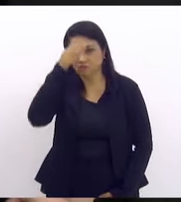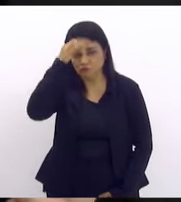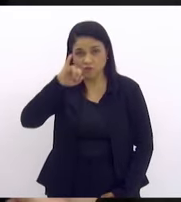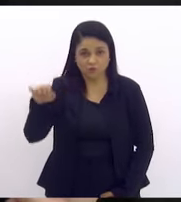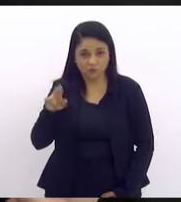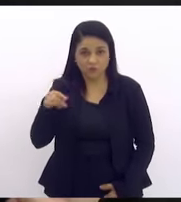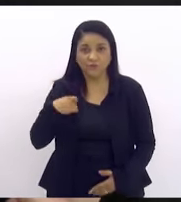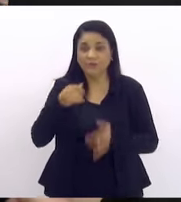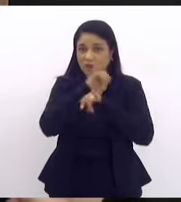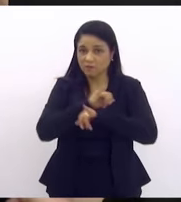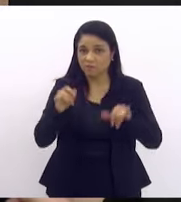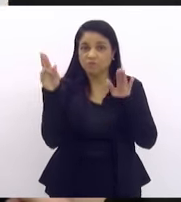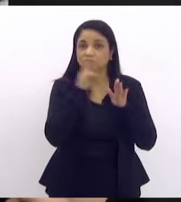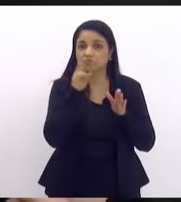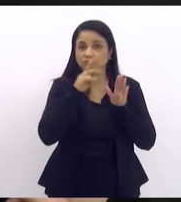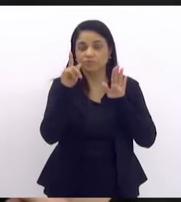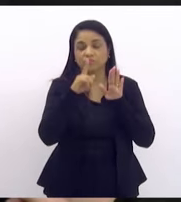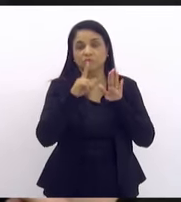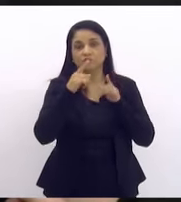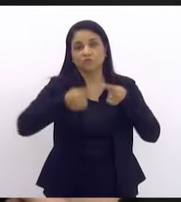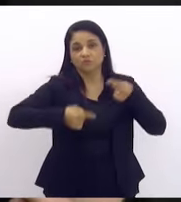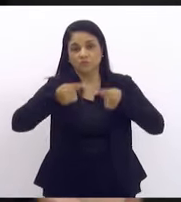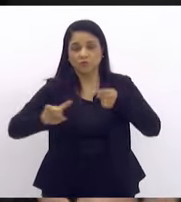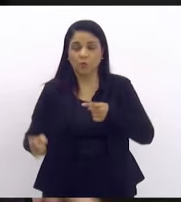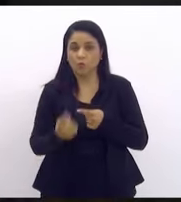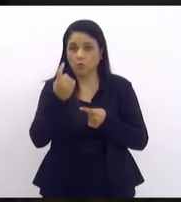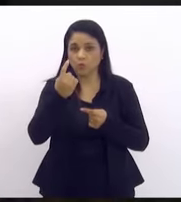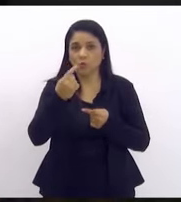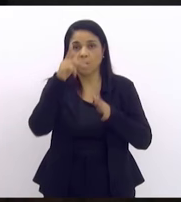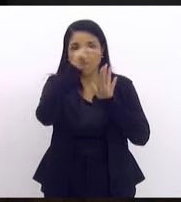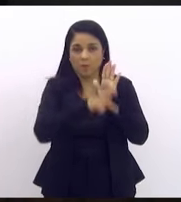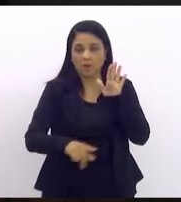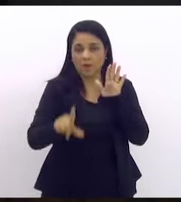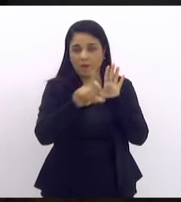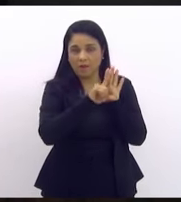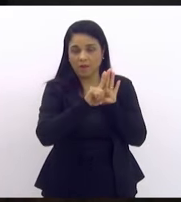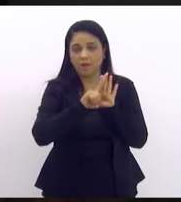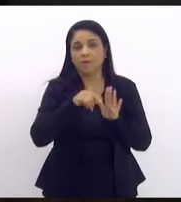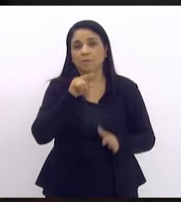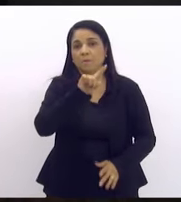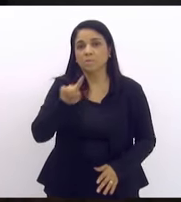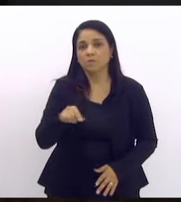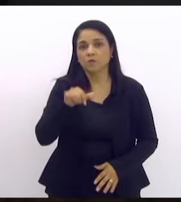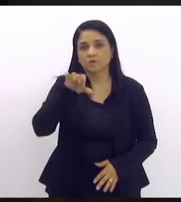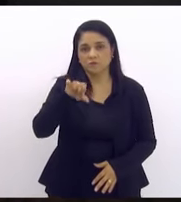Anuncio, em regime de urgência, em discussão única, projeto de lei número